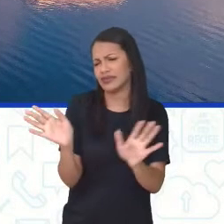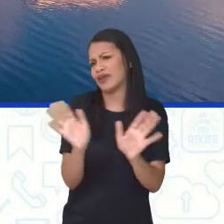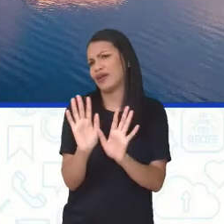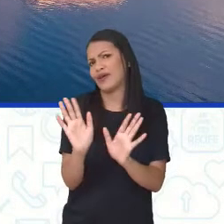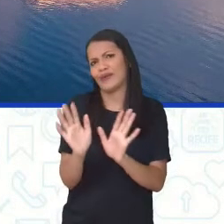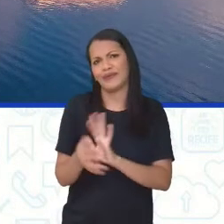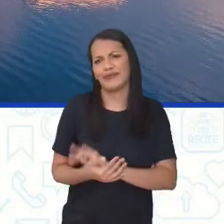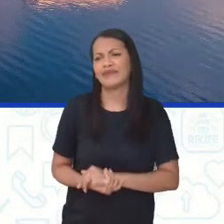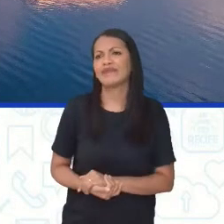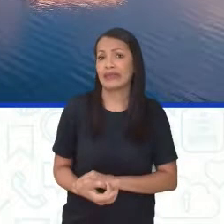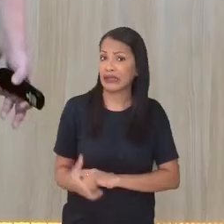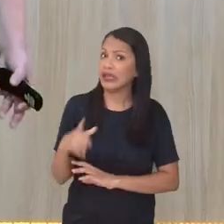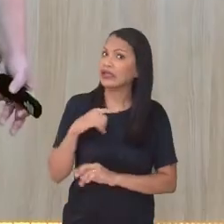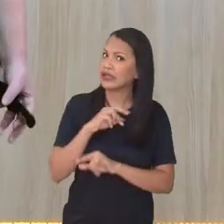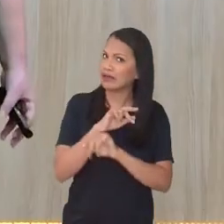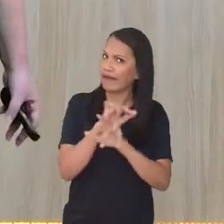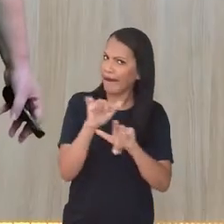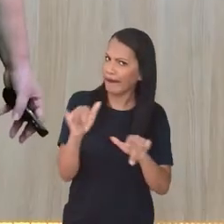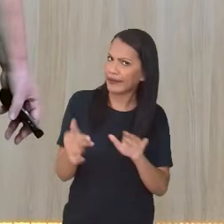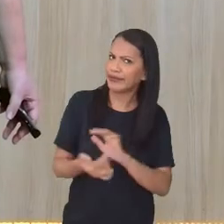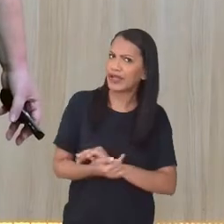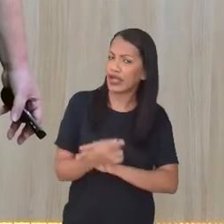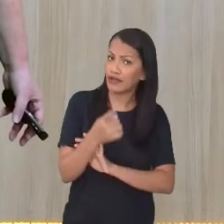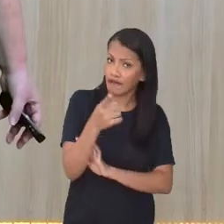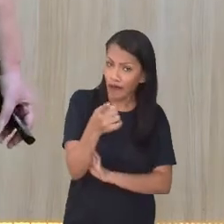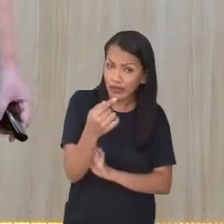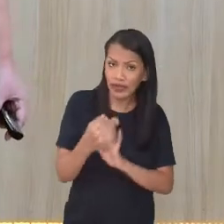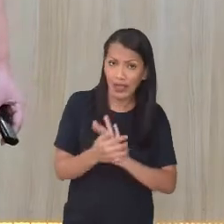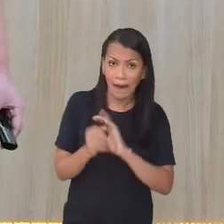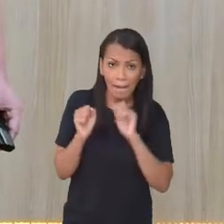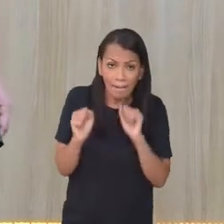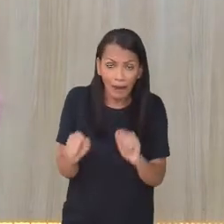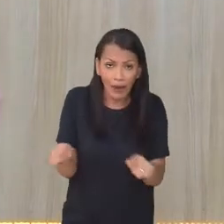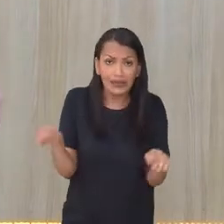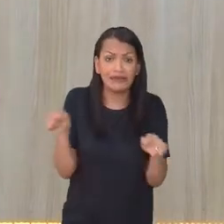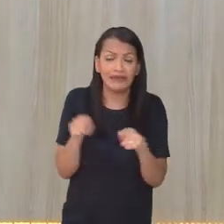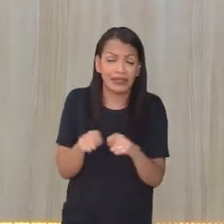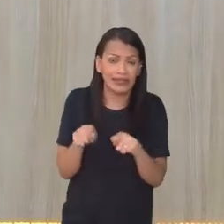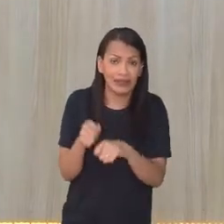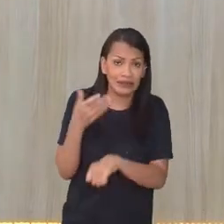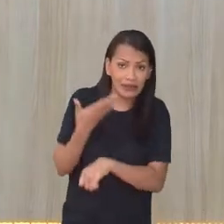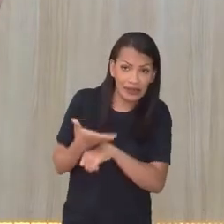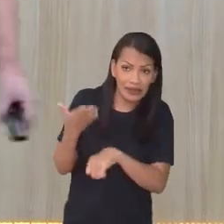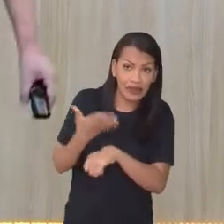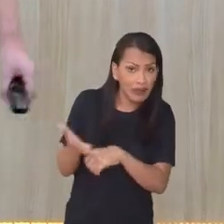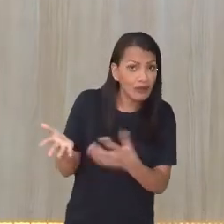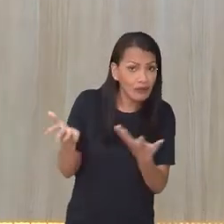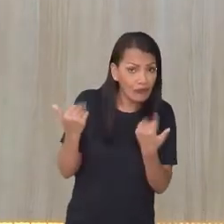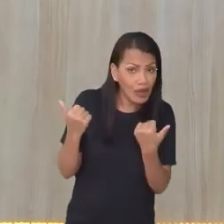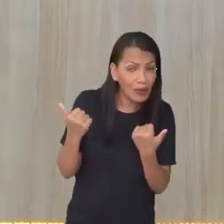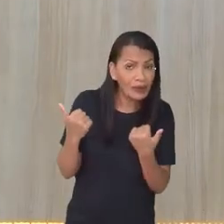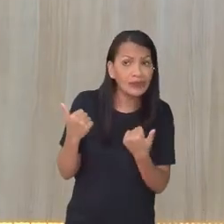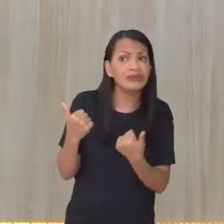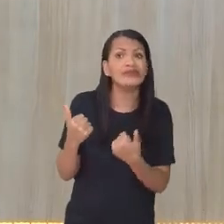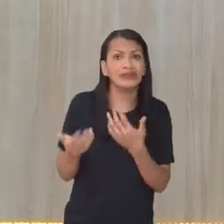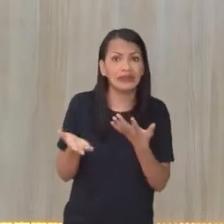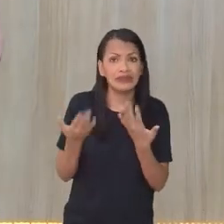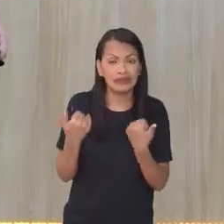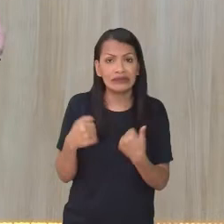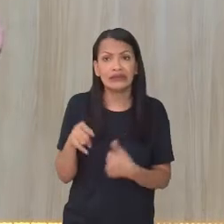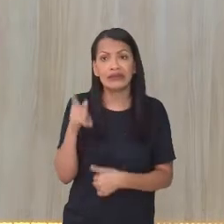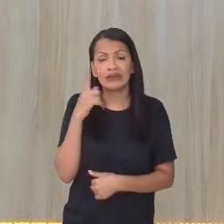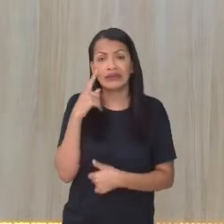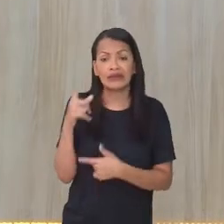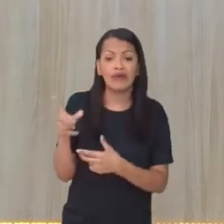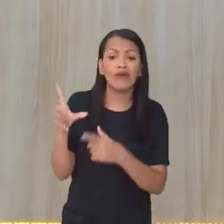Nananina, não. Tem vários. E você pode fazer esse exercício. Bora lá, bora buscar nessa